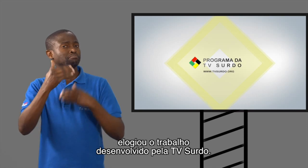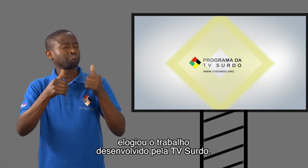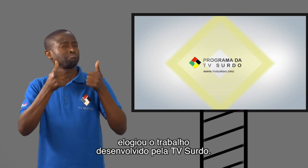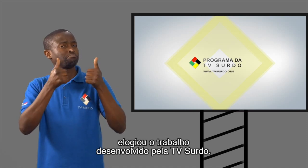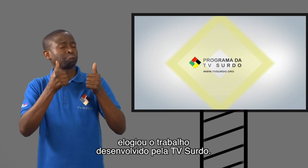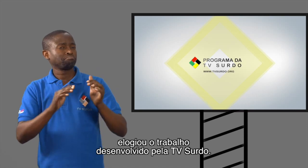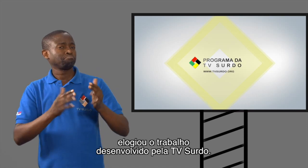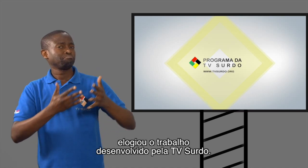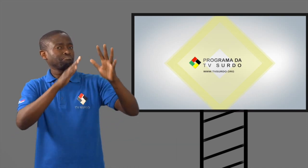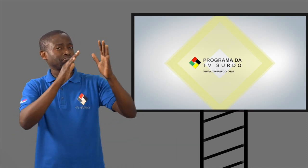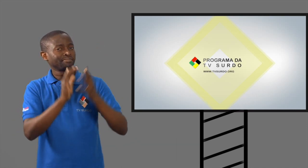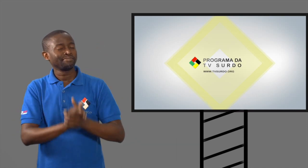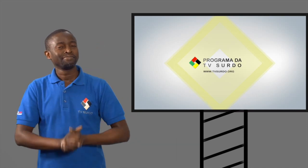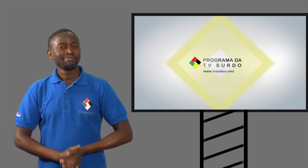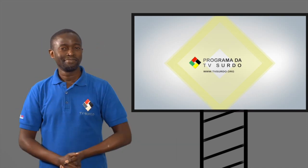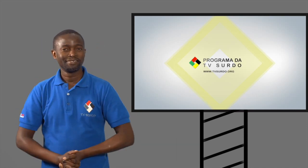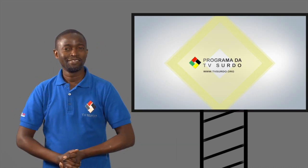pela TV Surdo.